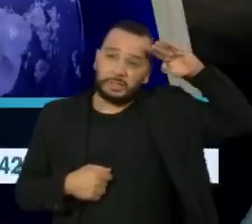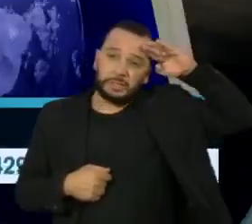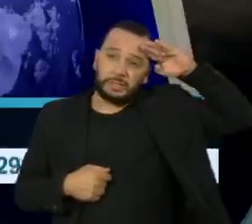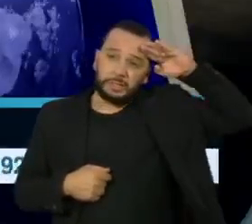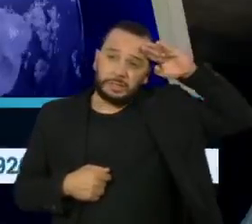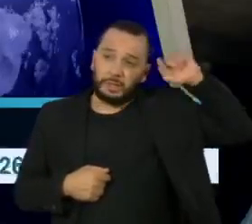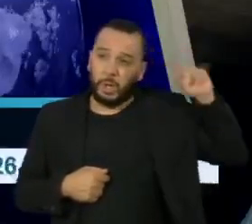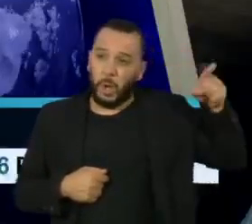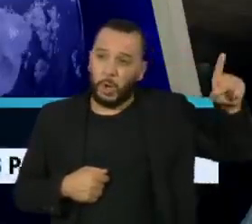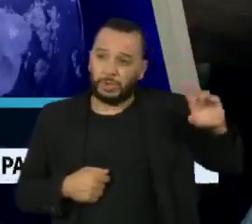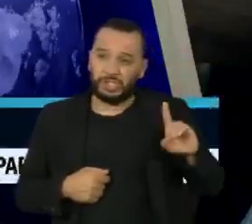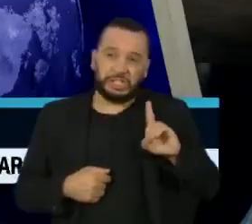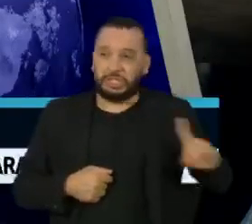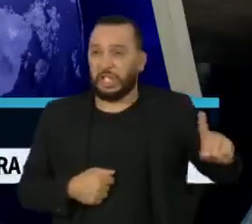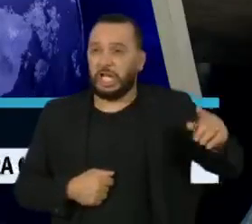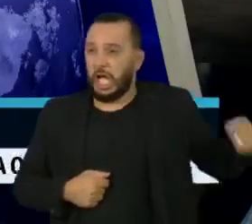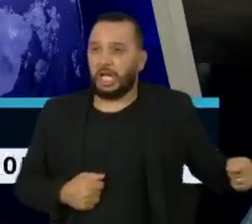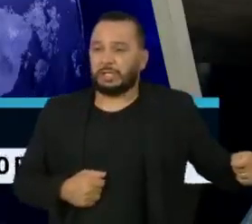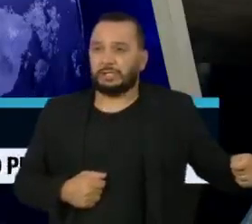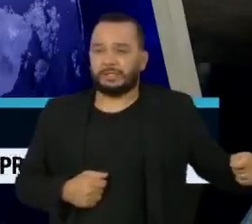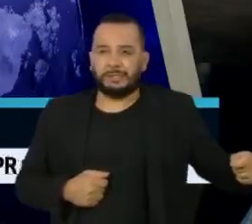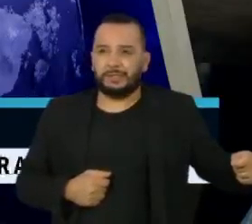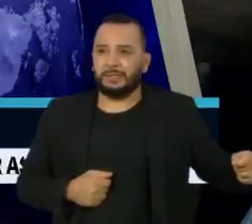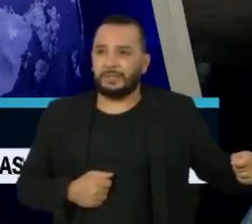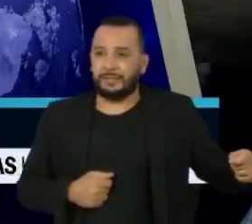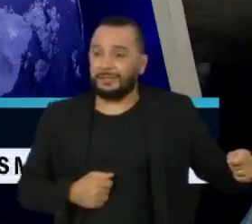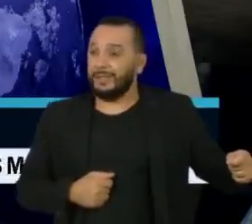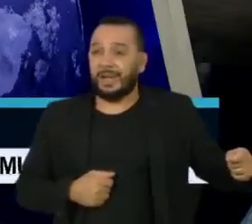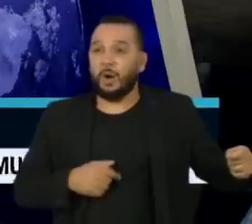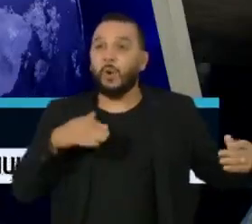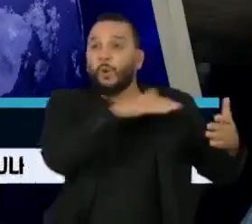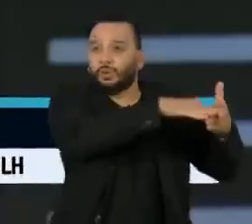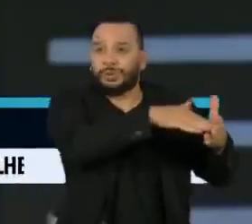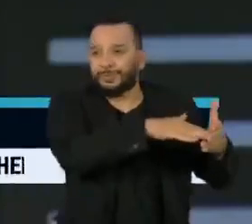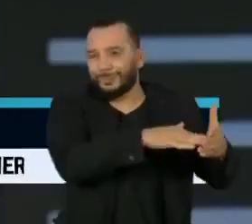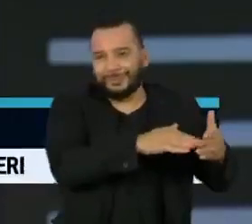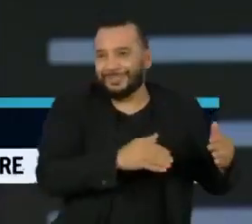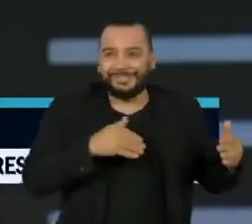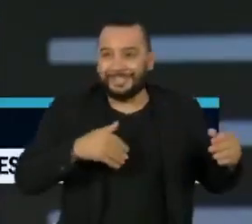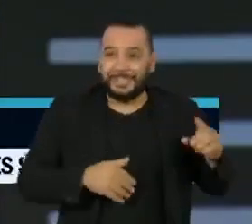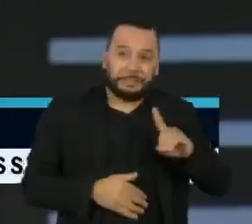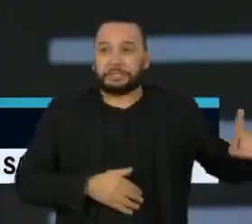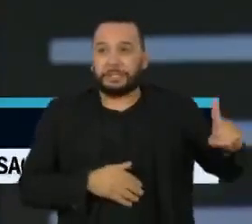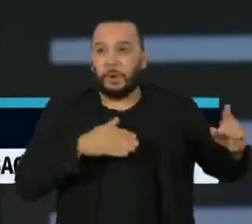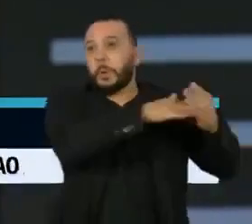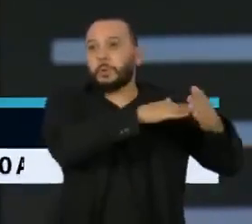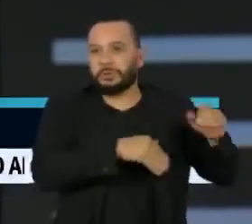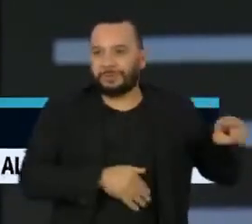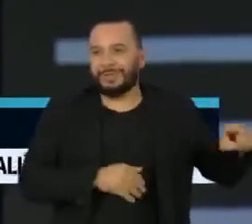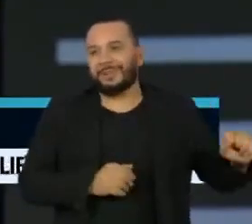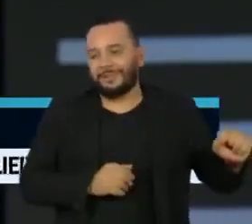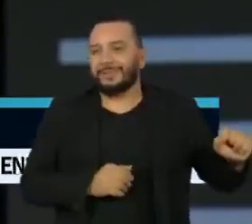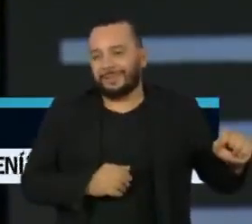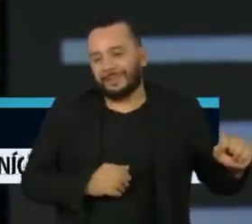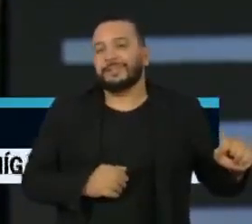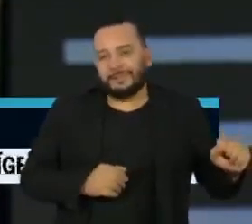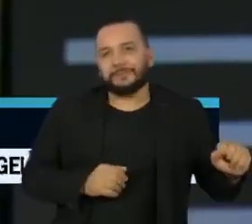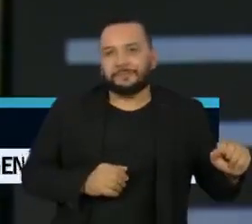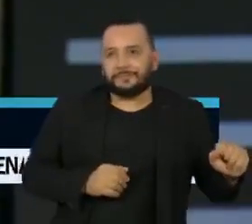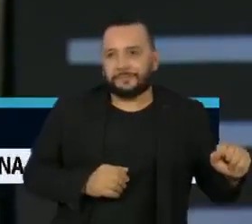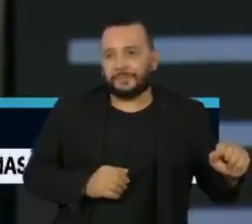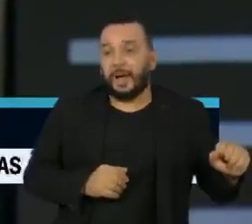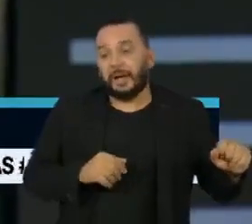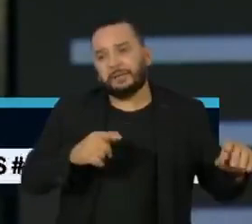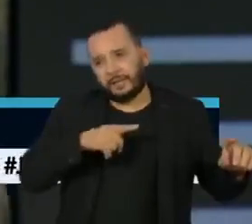tem ninguém à direita, eu não conheço ninguém à direita do Bolsonaro. Ele está tão extremo que não tem ninguém à direita, só tem um pouco mais